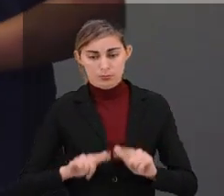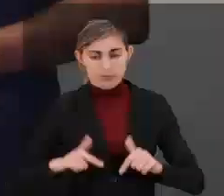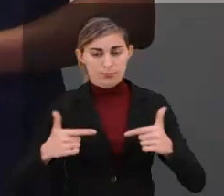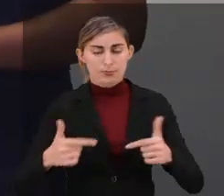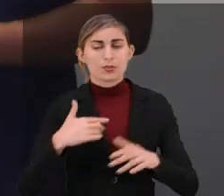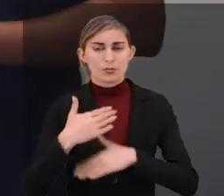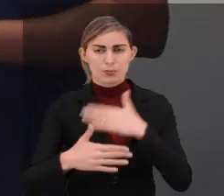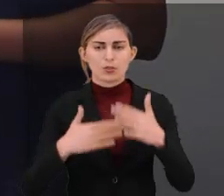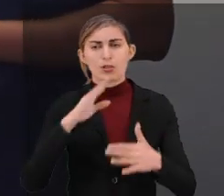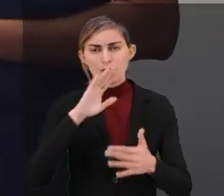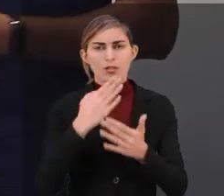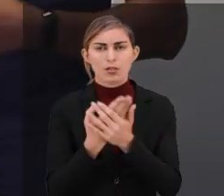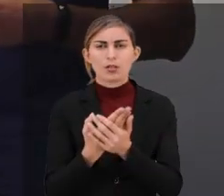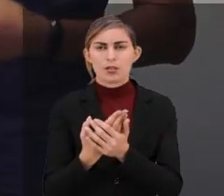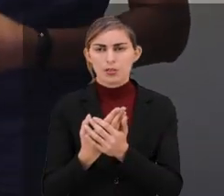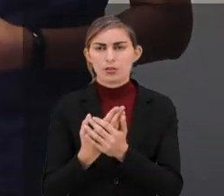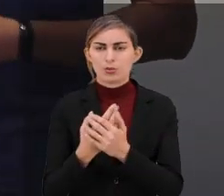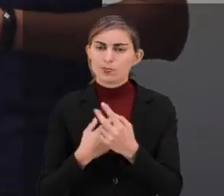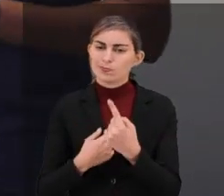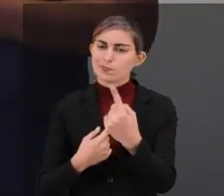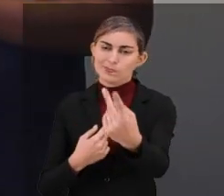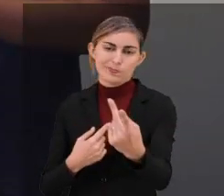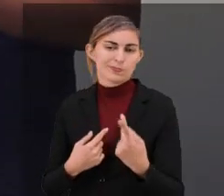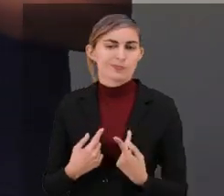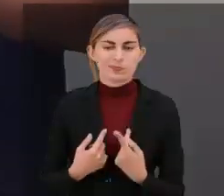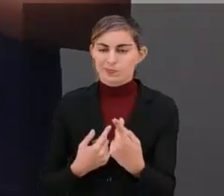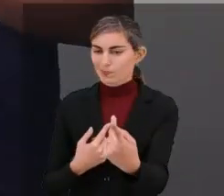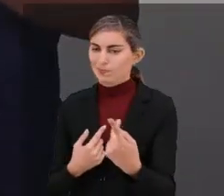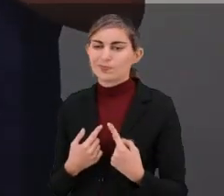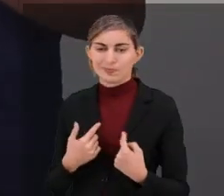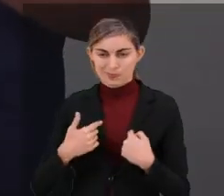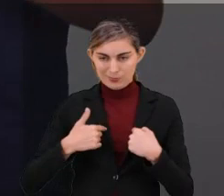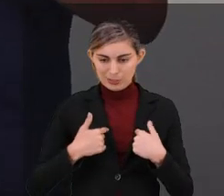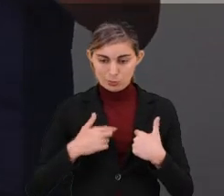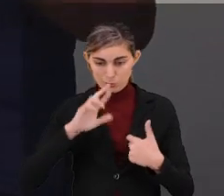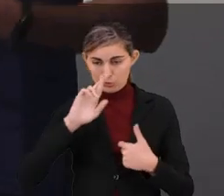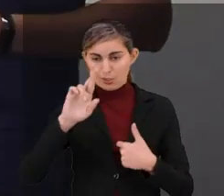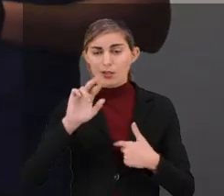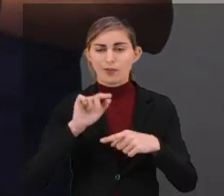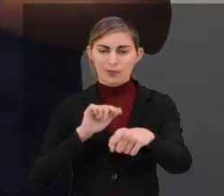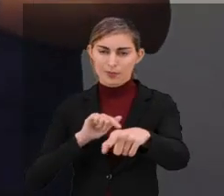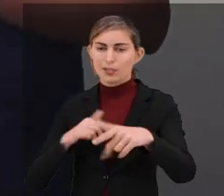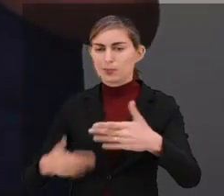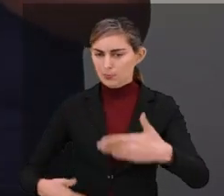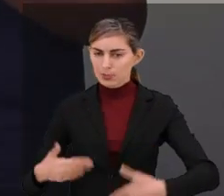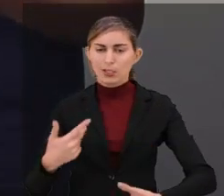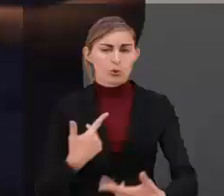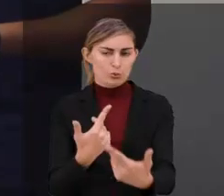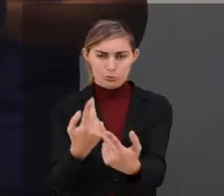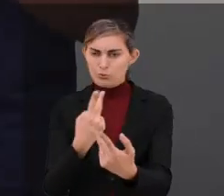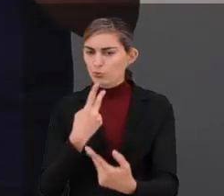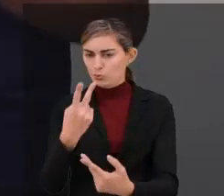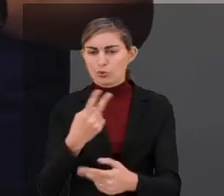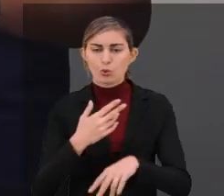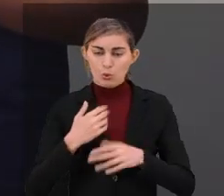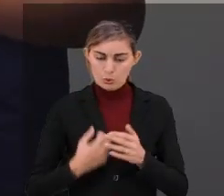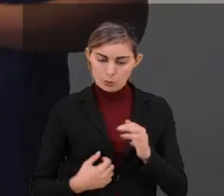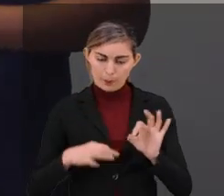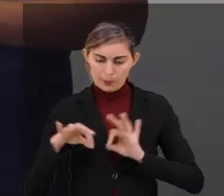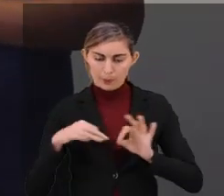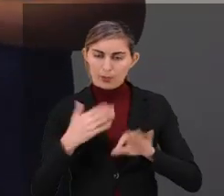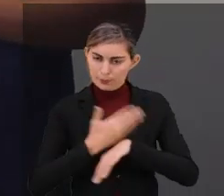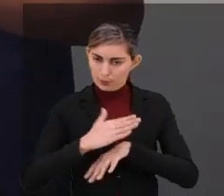do processo, eu acredito que seja unilateral. O empregador constrói um treinamento e o empregador aceita